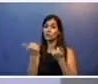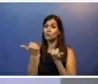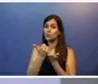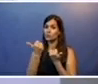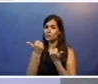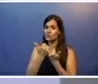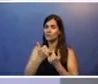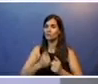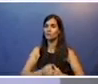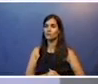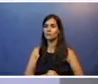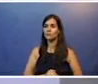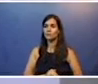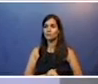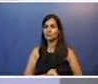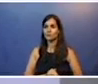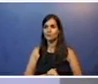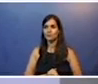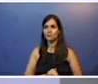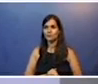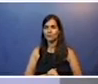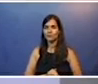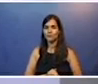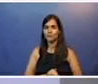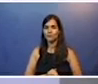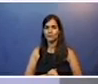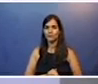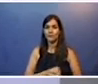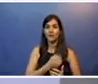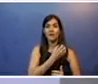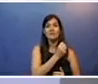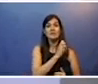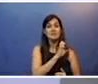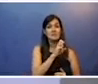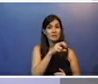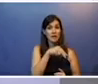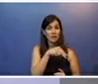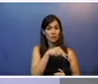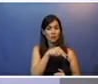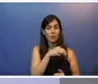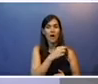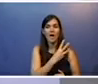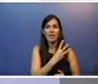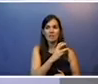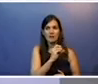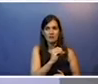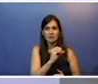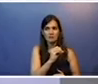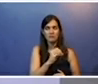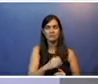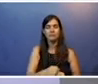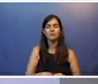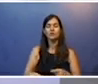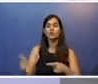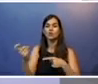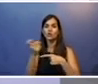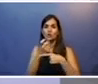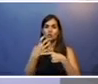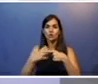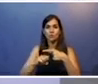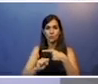Então vamos colocar o que nós temos. Seno de 30 é igual, cateto oposto é x, hipotenusa é